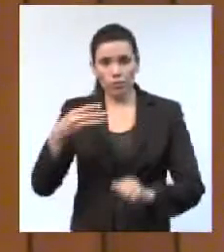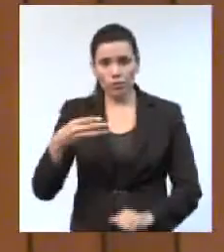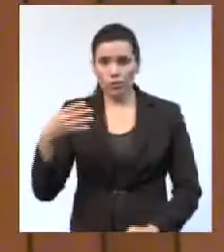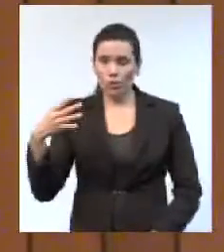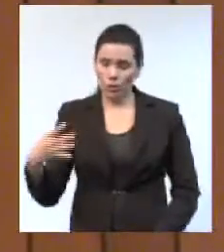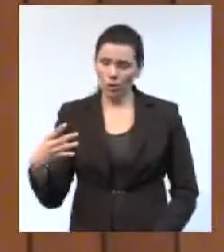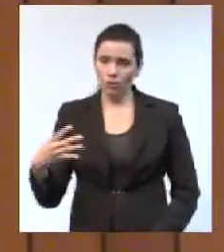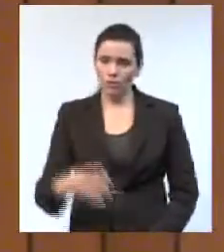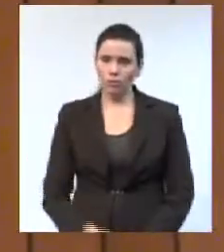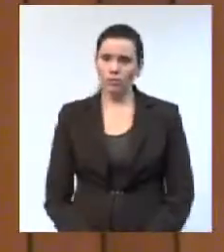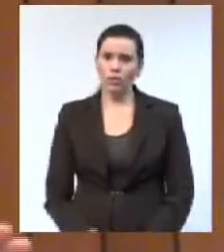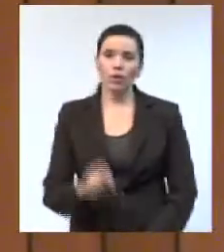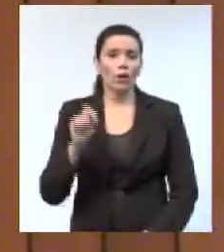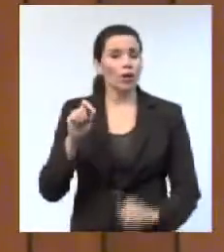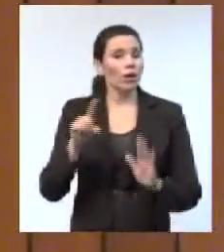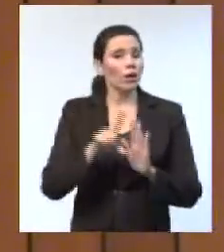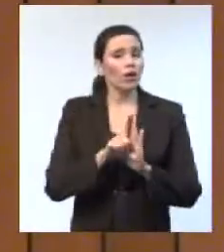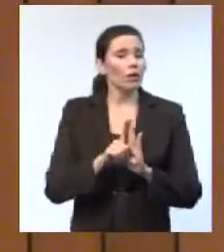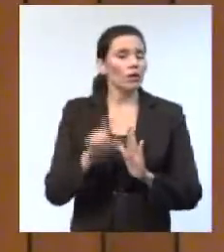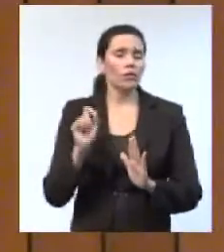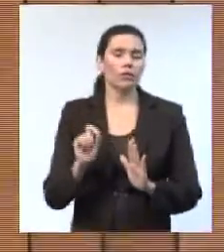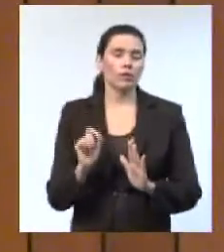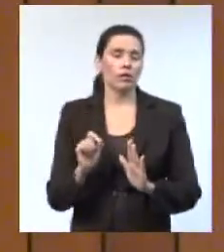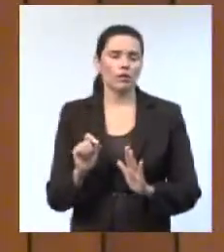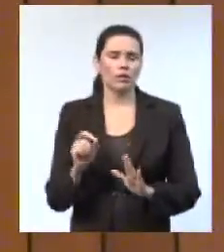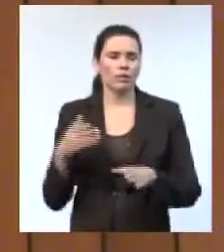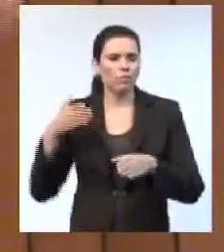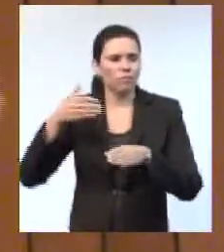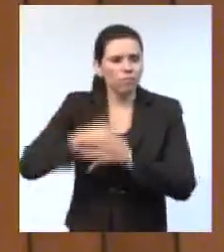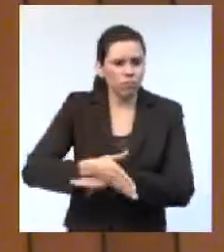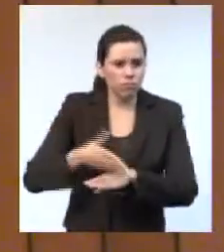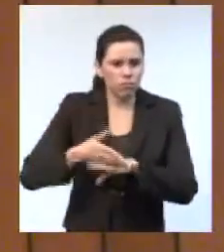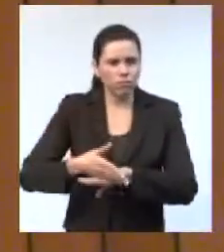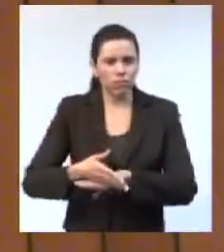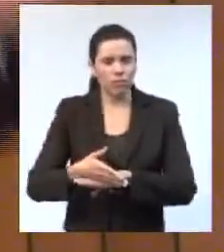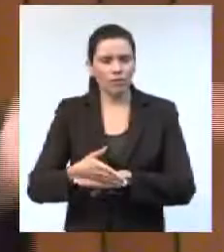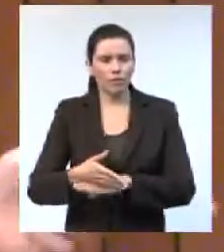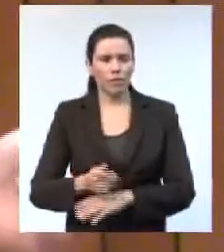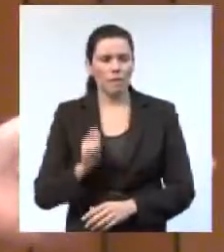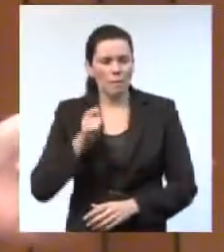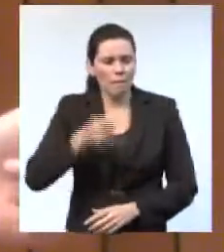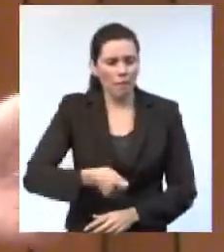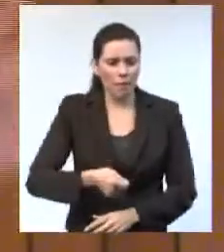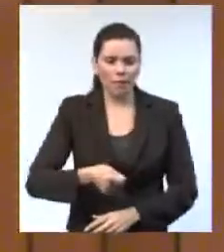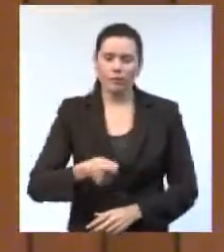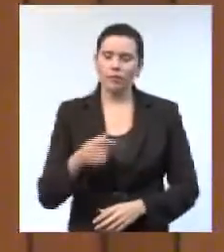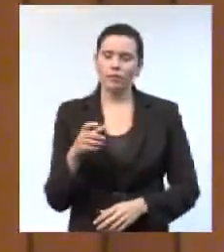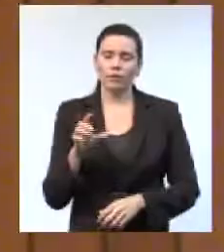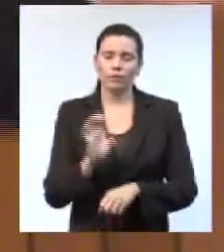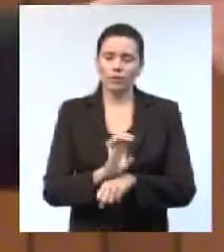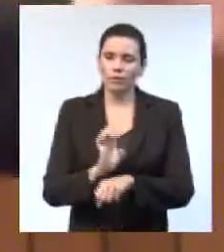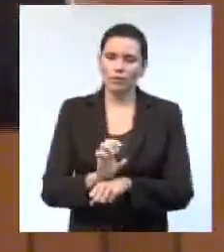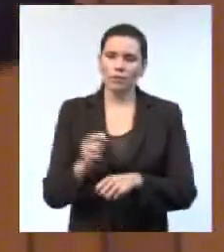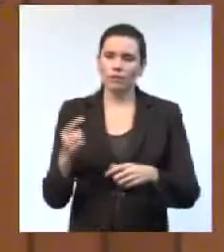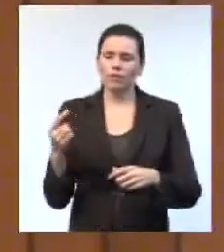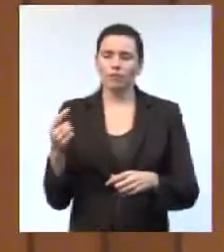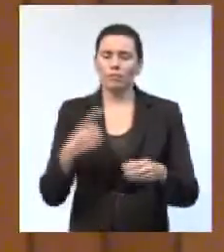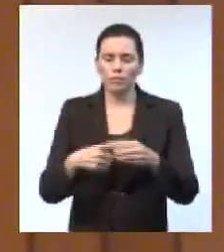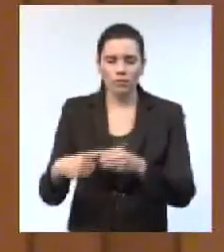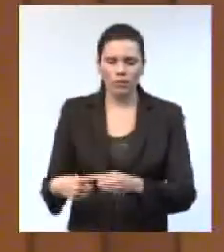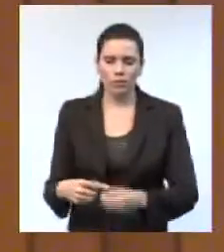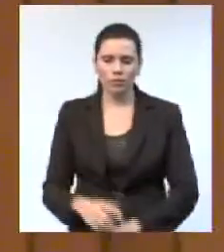princípio constitucional da não intervenção. E aí fala nos casos de exceção, que segundo os doutrinadores e